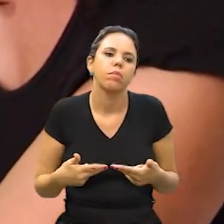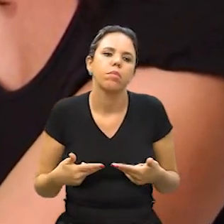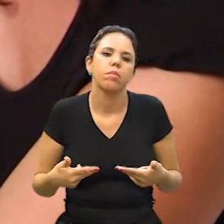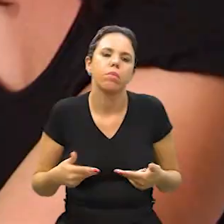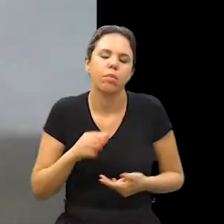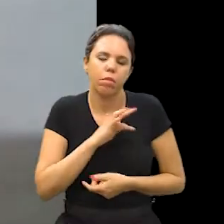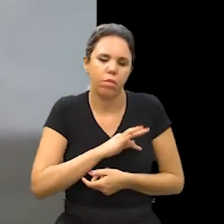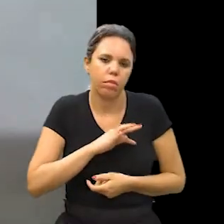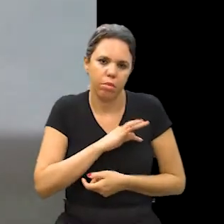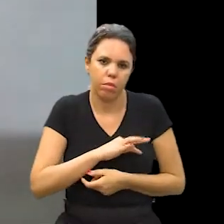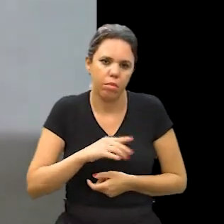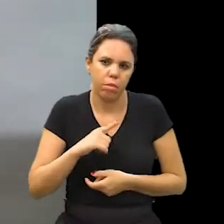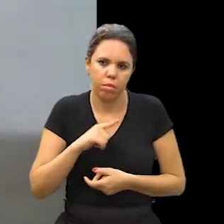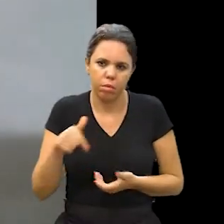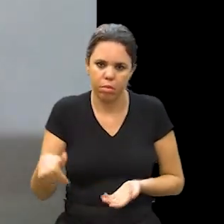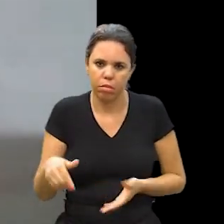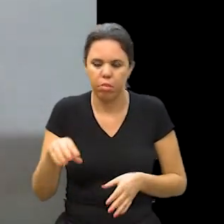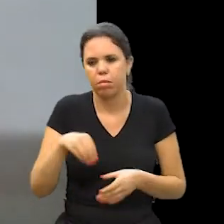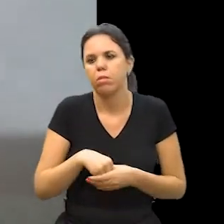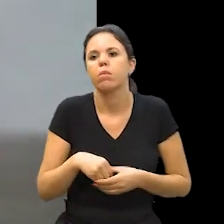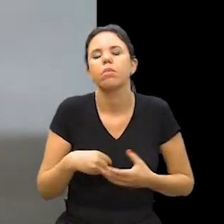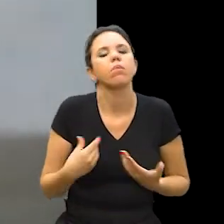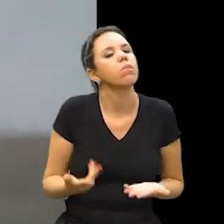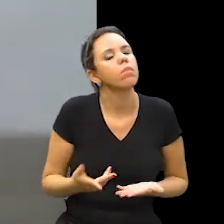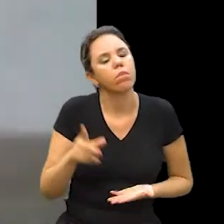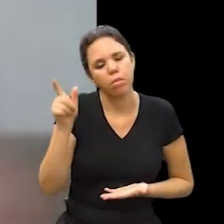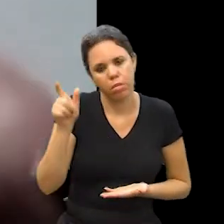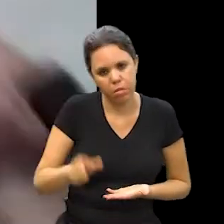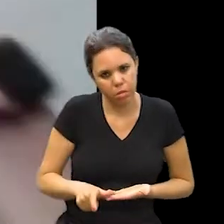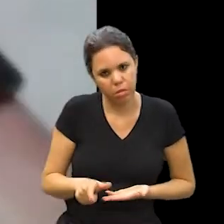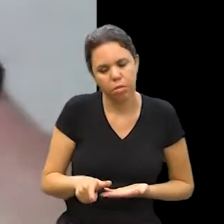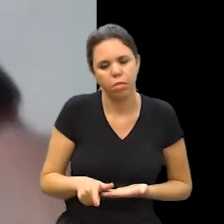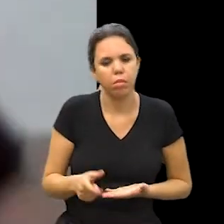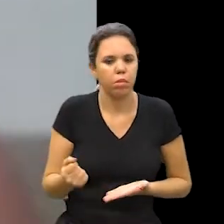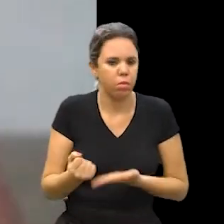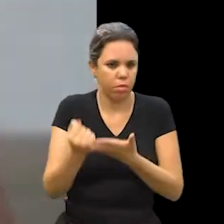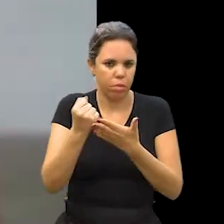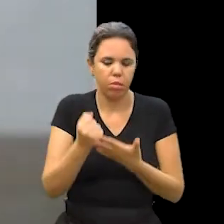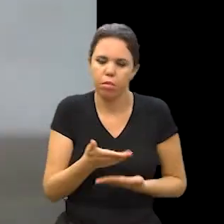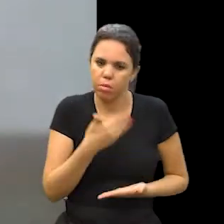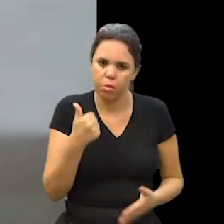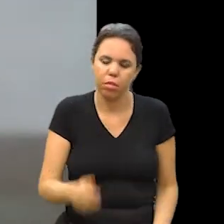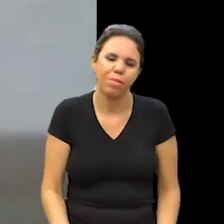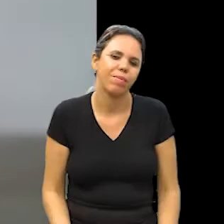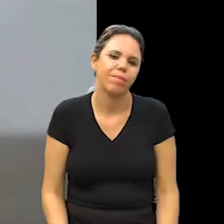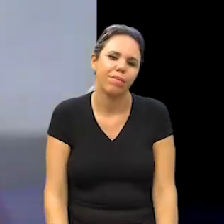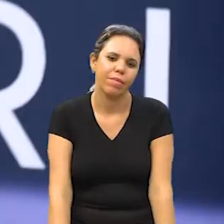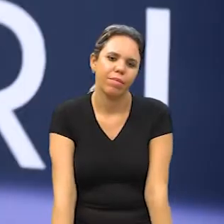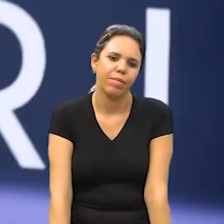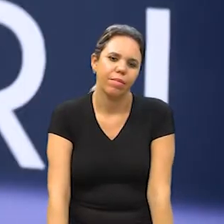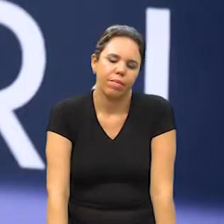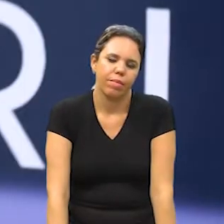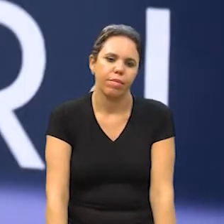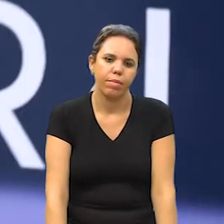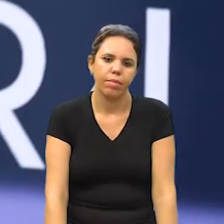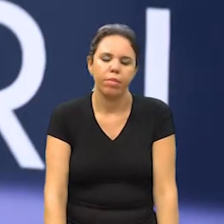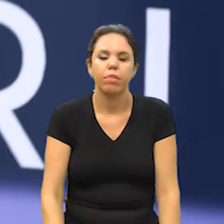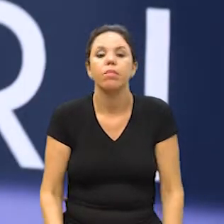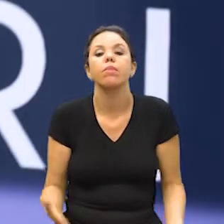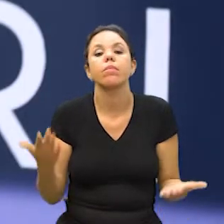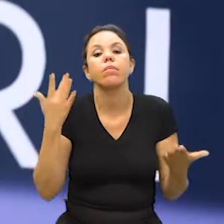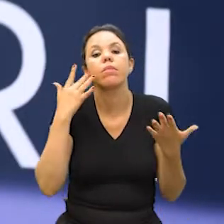áreas técnicas que nós temos aqui dentro, e essa pessoa vai sendo assessorada da melhor maneira possível. Qual que é o